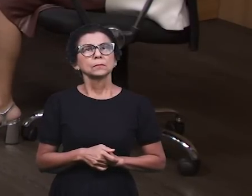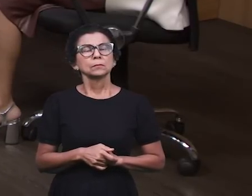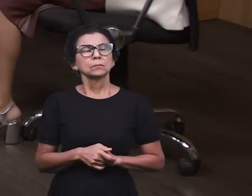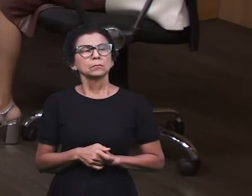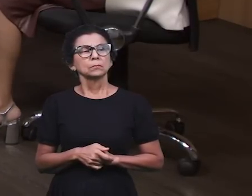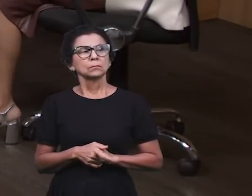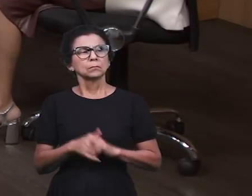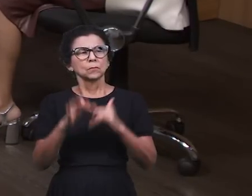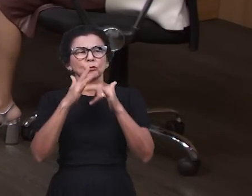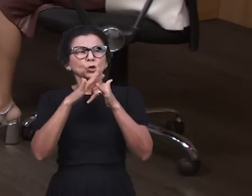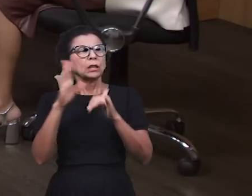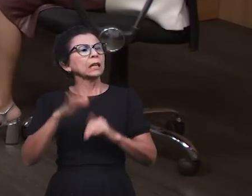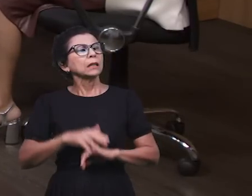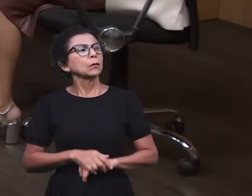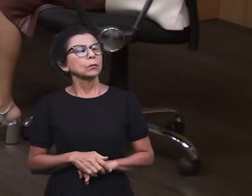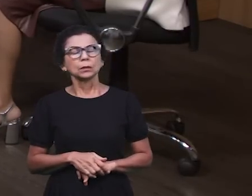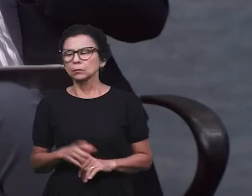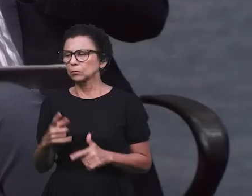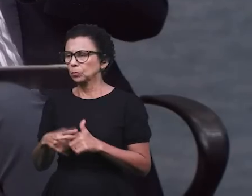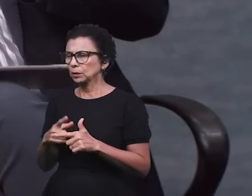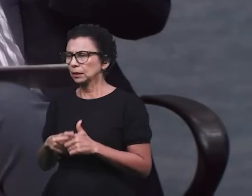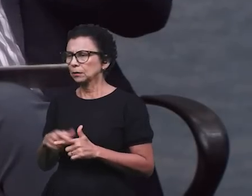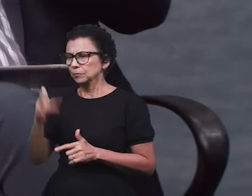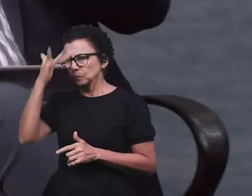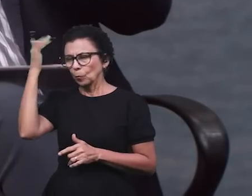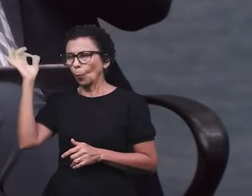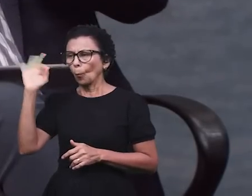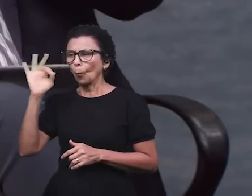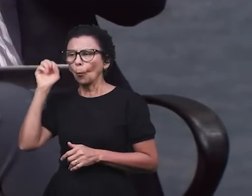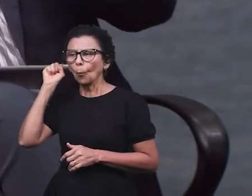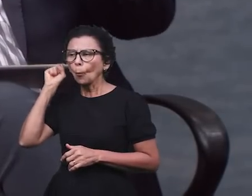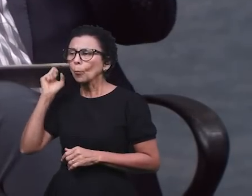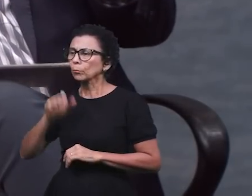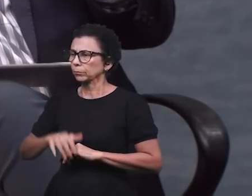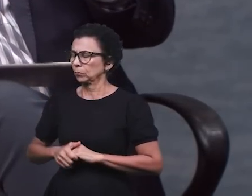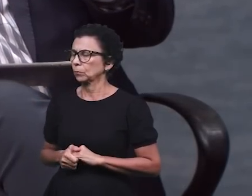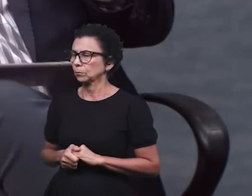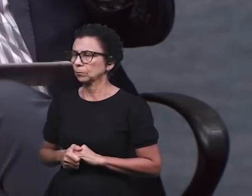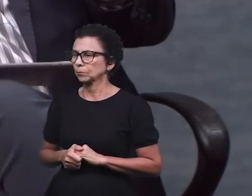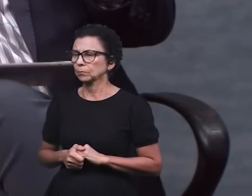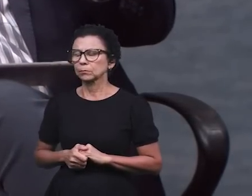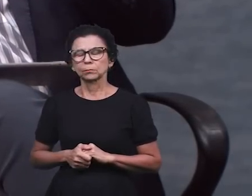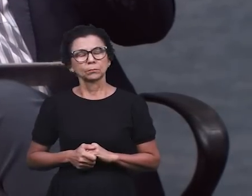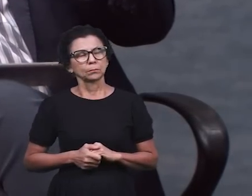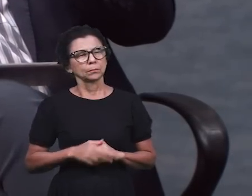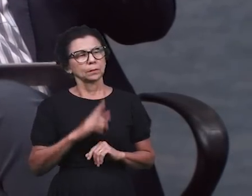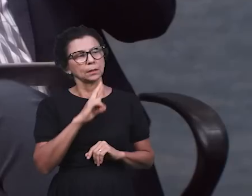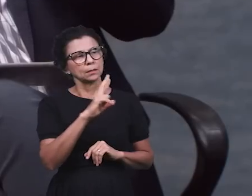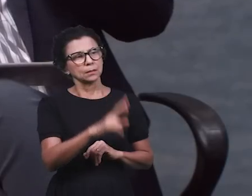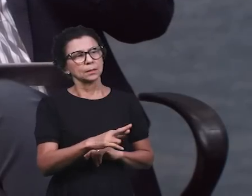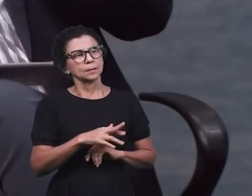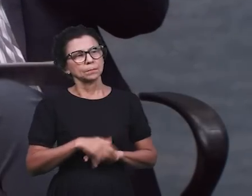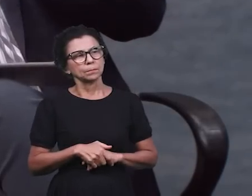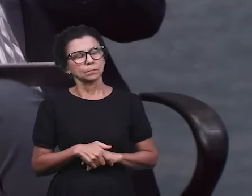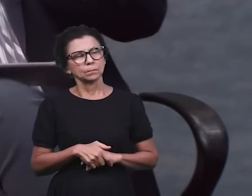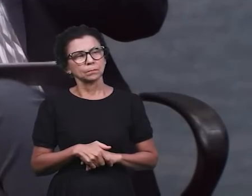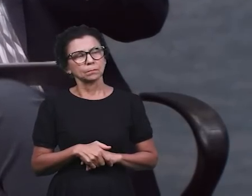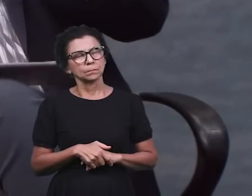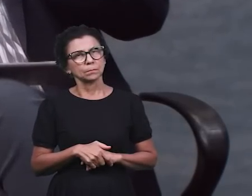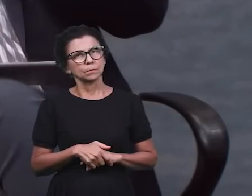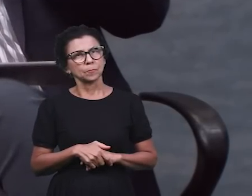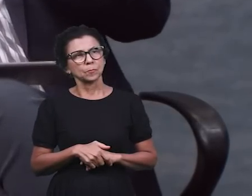quê? Foi porque ninguém está ouvindo. A resposta dela nunca mais eu esqueci. Ela disse o seguinte, quem tem que